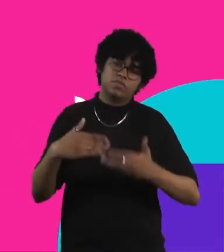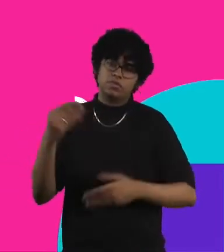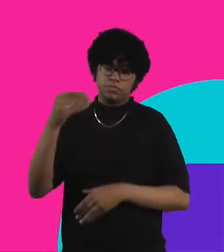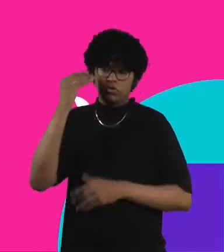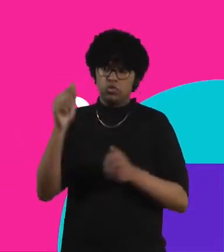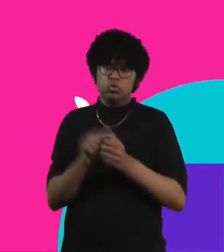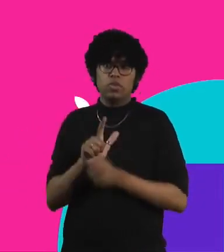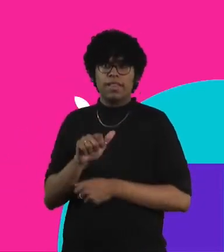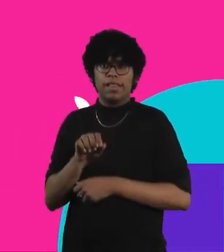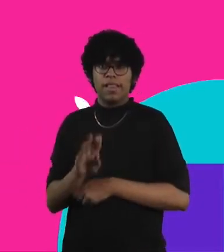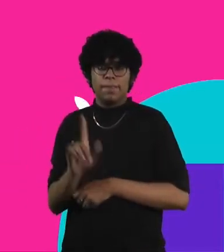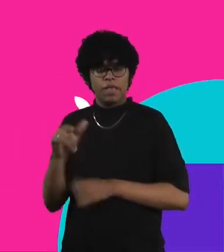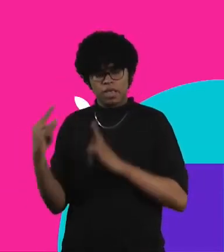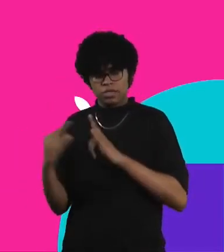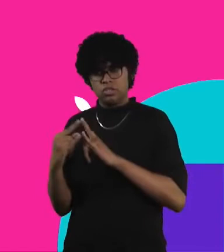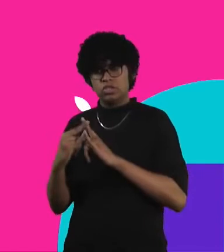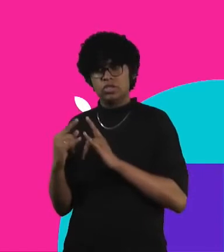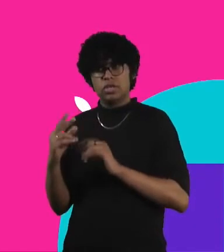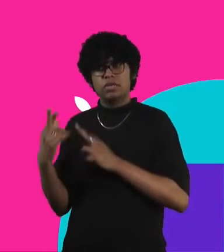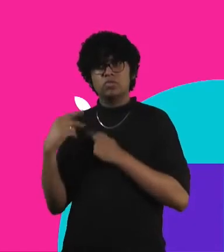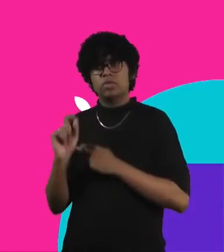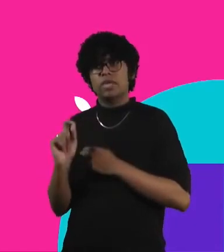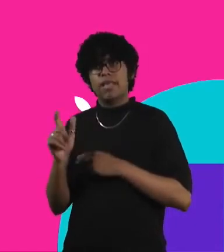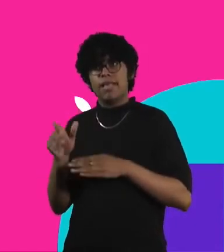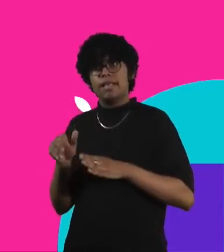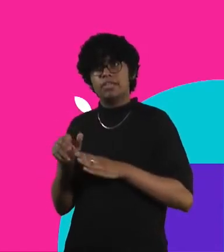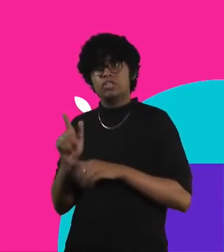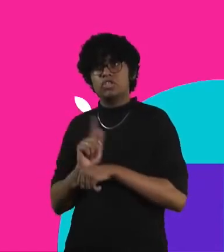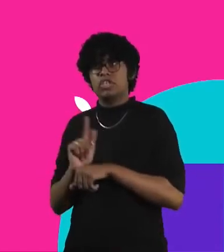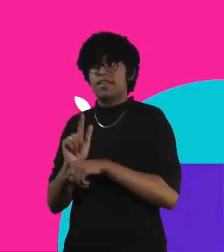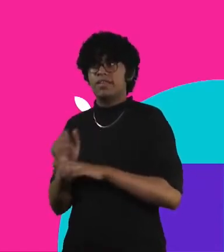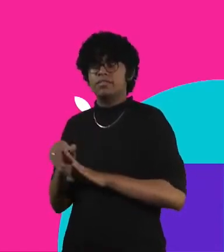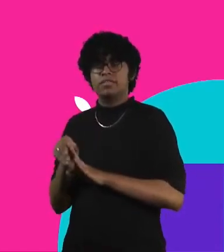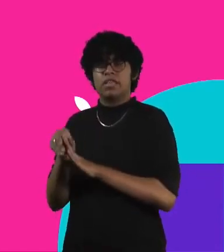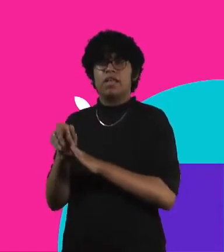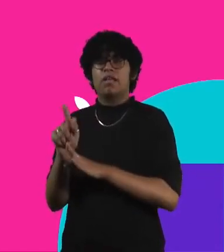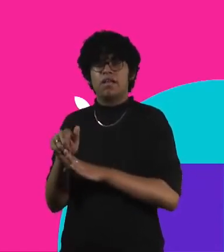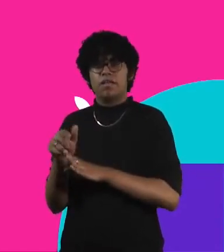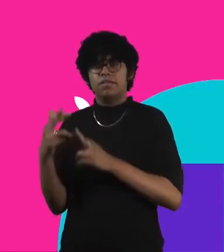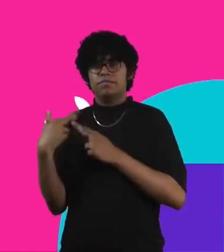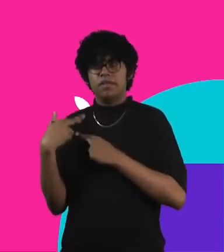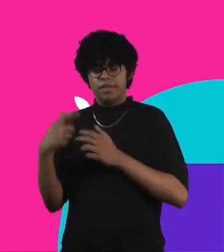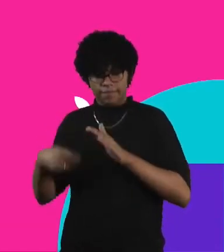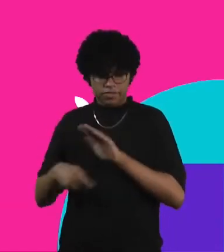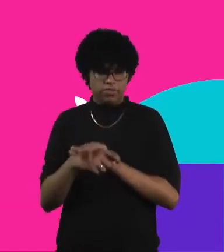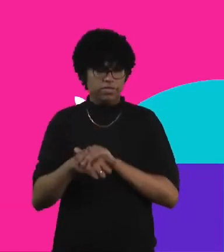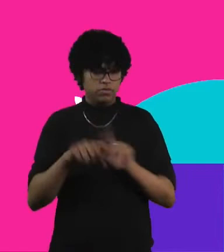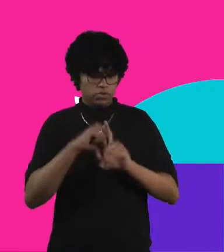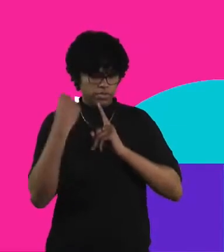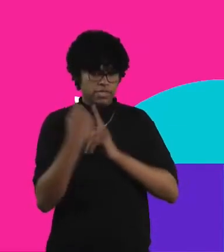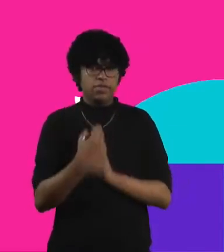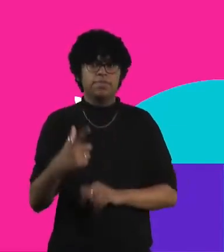O Instituto SEIB é responsável por gerenciar o investimento social privado do Grupo SEIB. Isso significa que o Grupo SEIB faz um